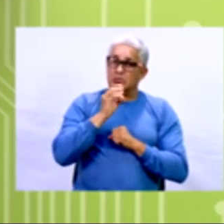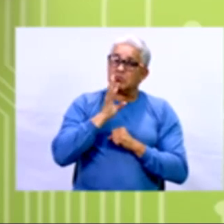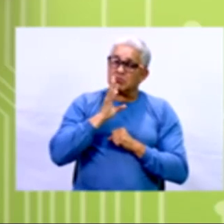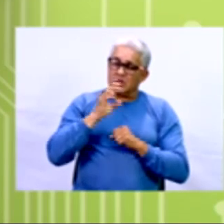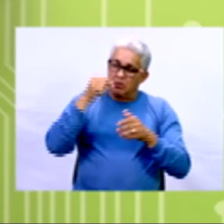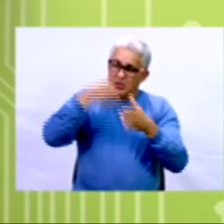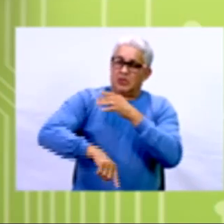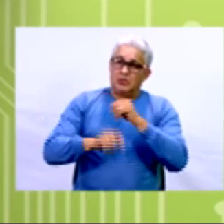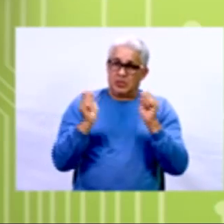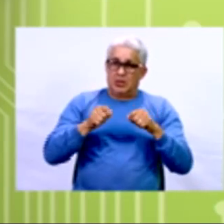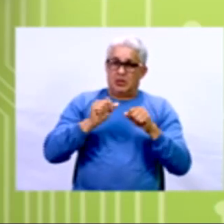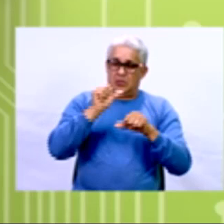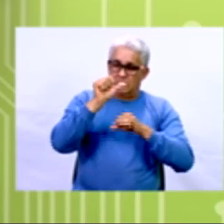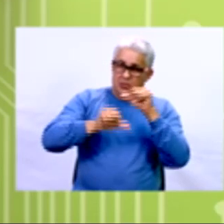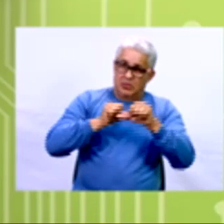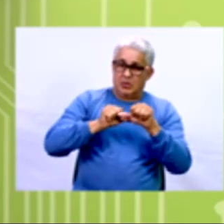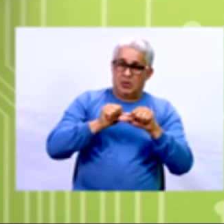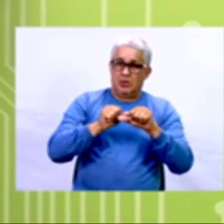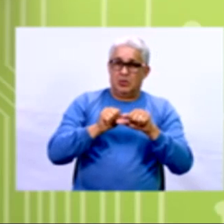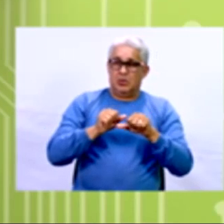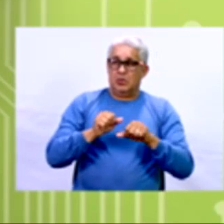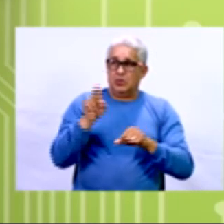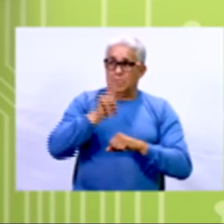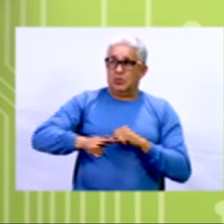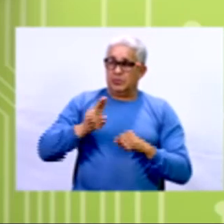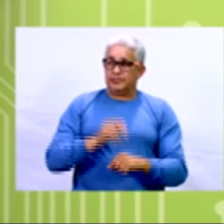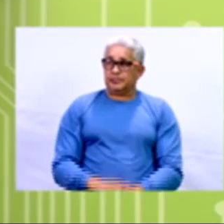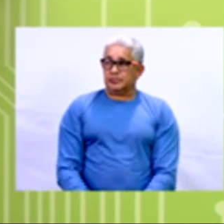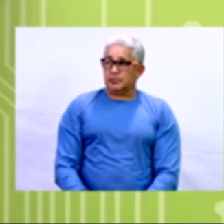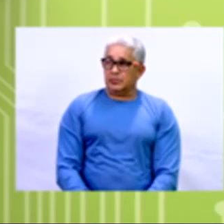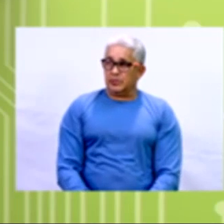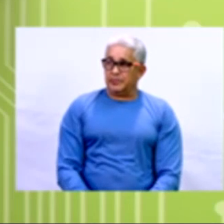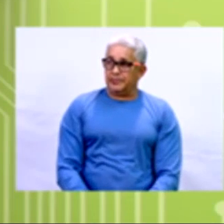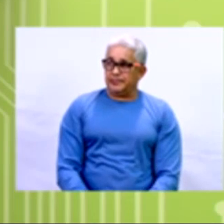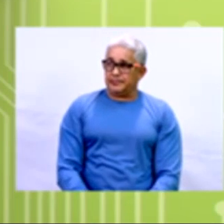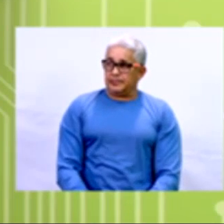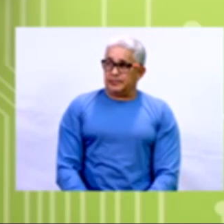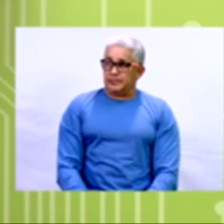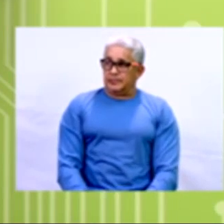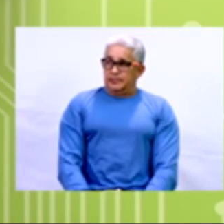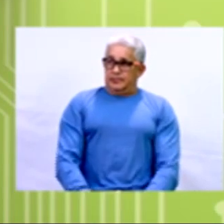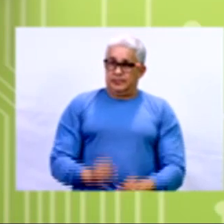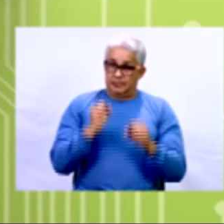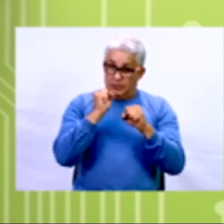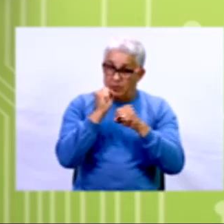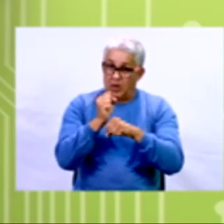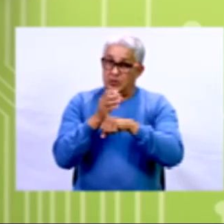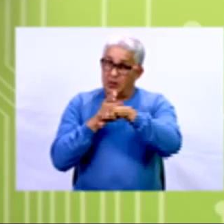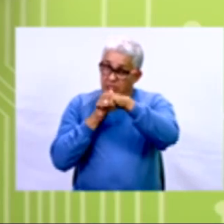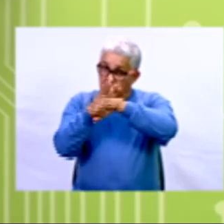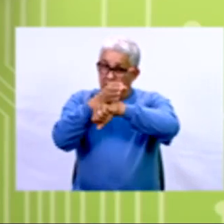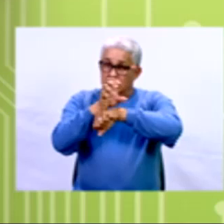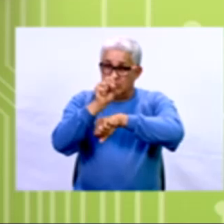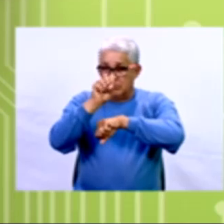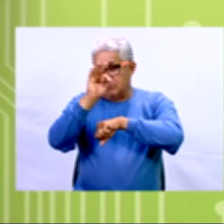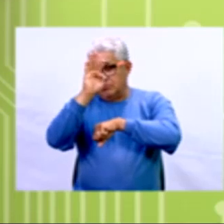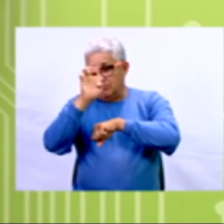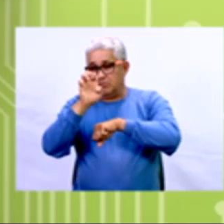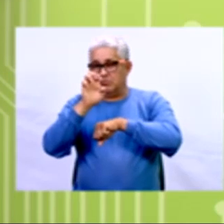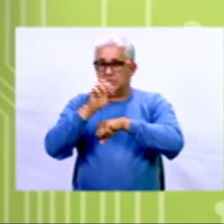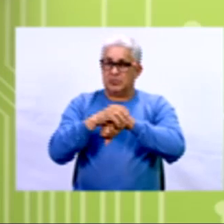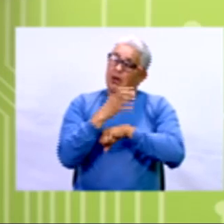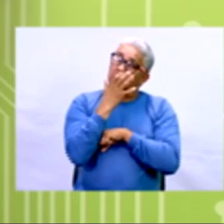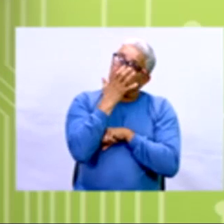para alterar esse aplicativo, tá? Então, vocês podem entrar nesses sites e